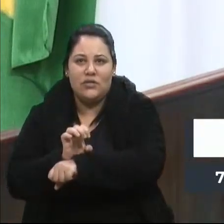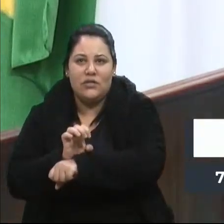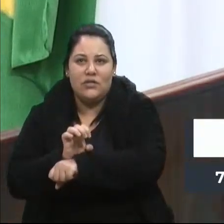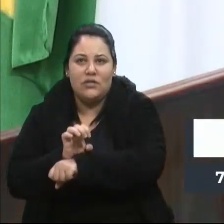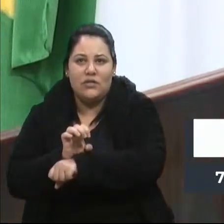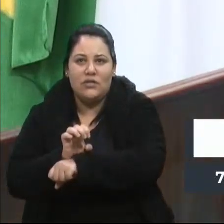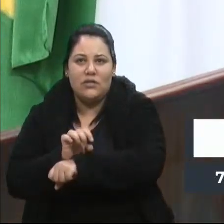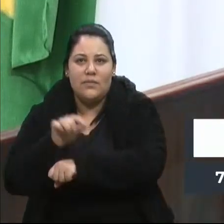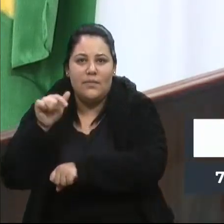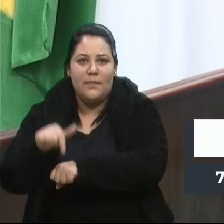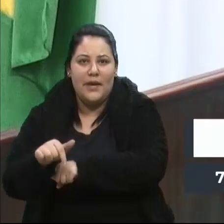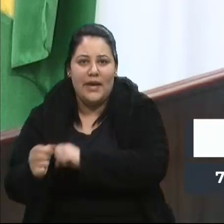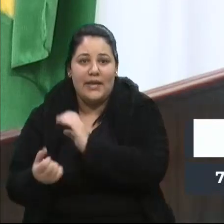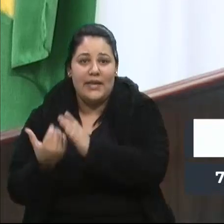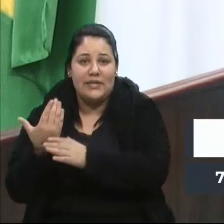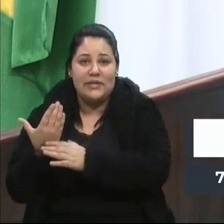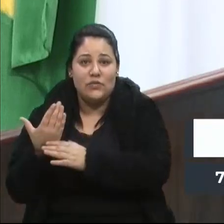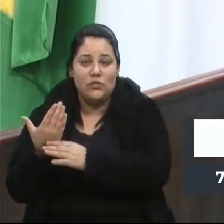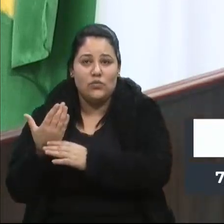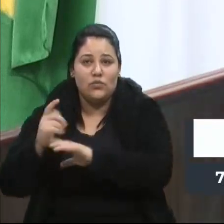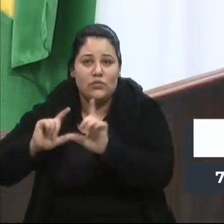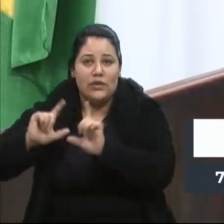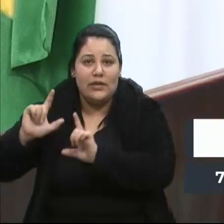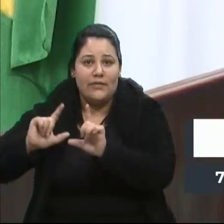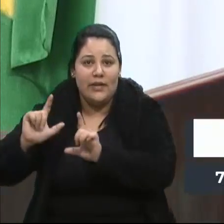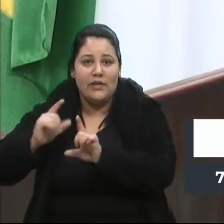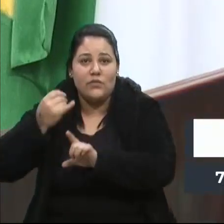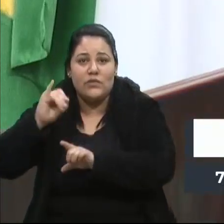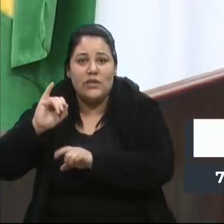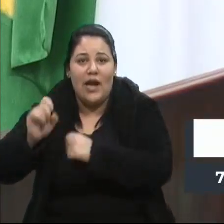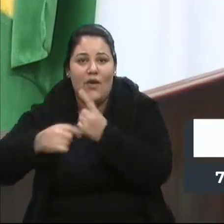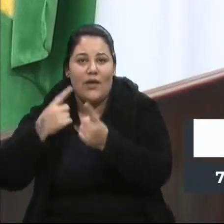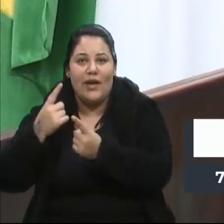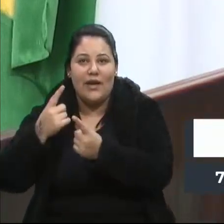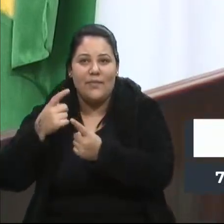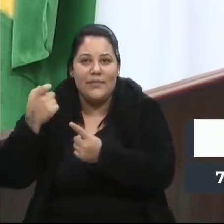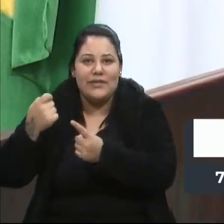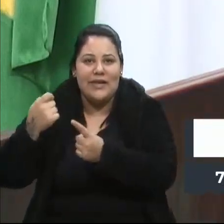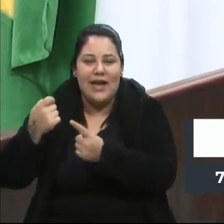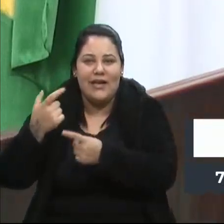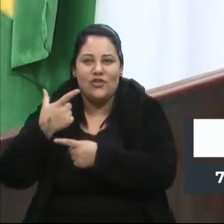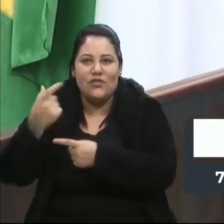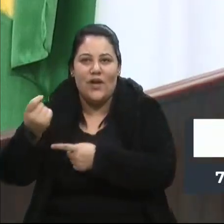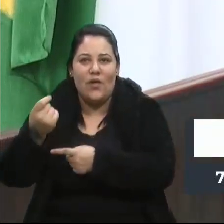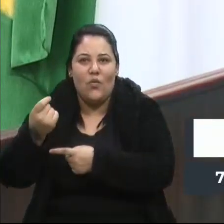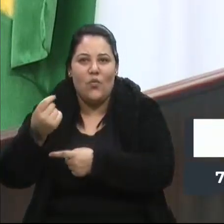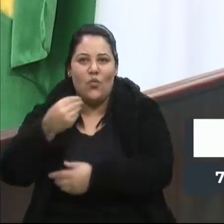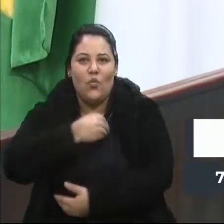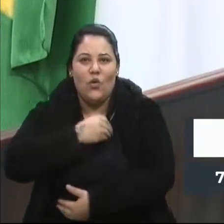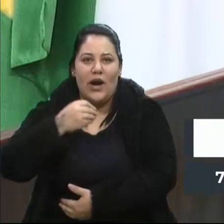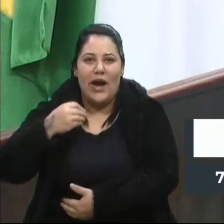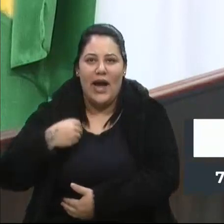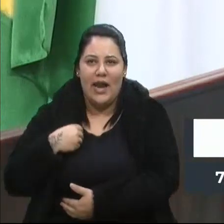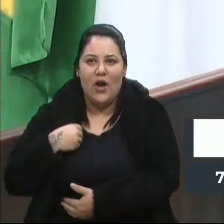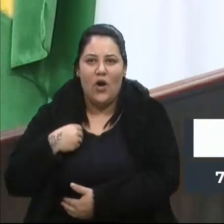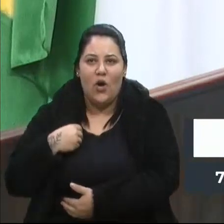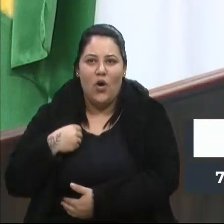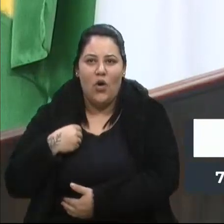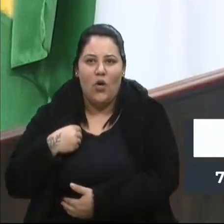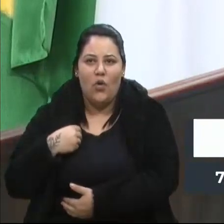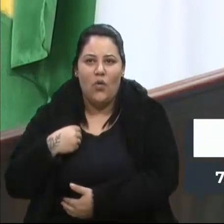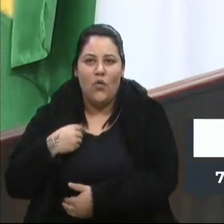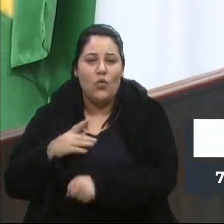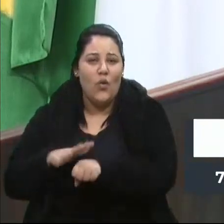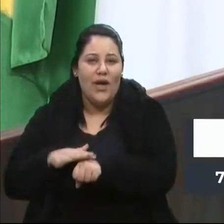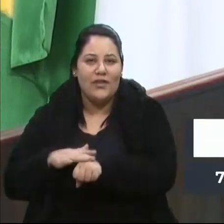de produção da TV. Então, se alguém precisa tirar aí um atestado, se alguém estiver doente, como é o caso de uma das profissionais